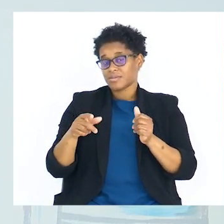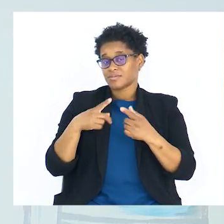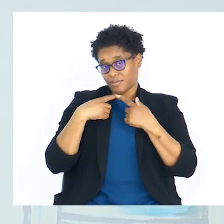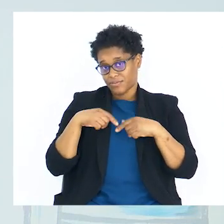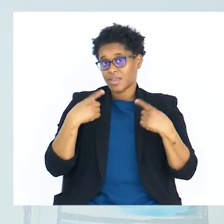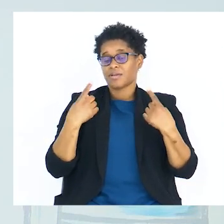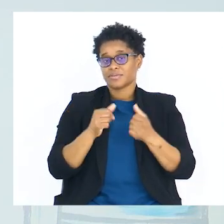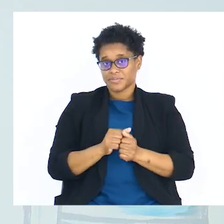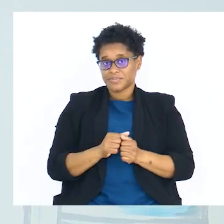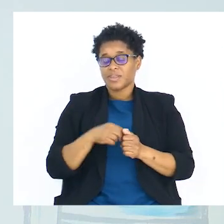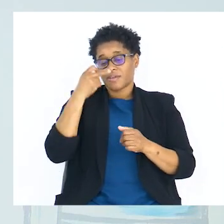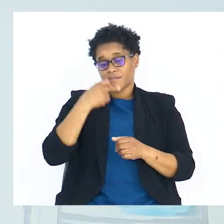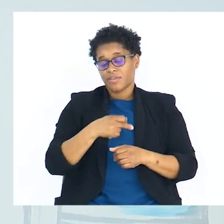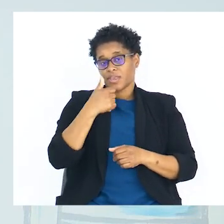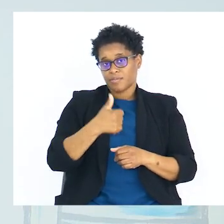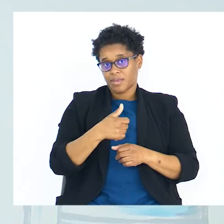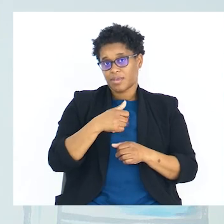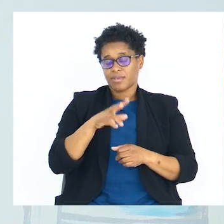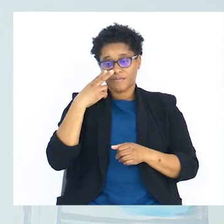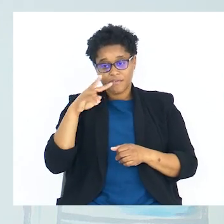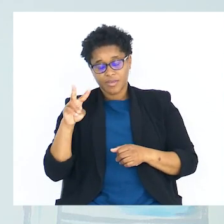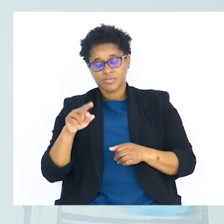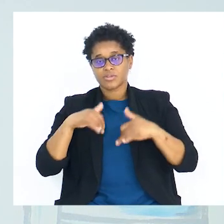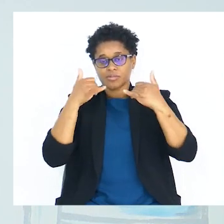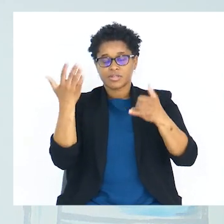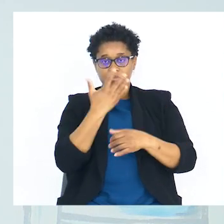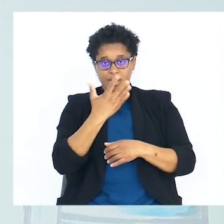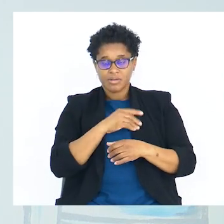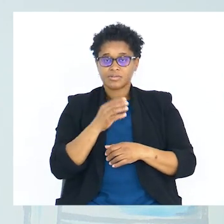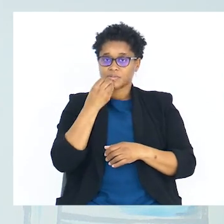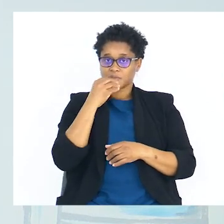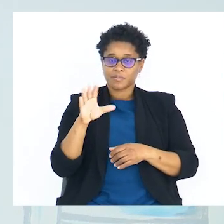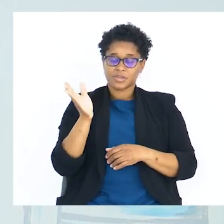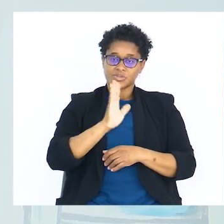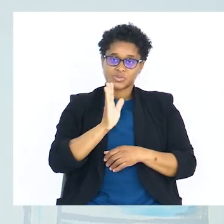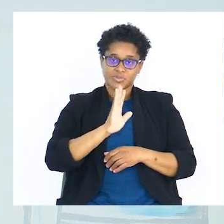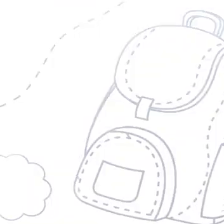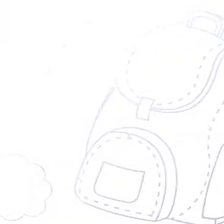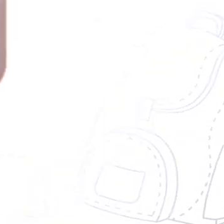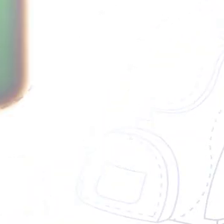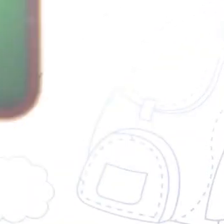recomendado. Fiquem bem, vemo-nos na próxima aula. Beijinhos!